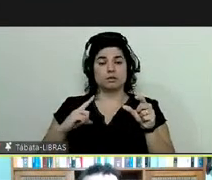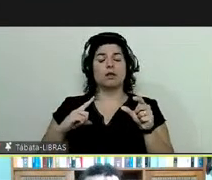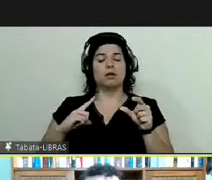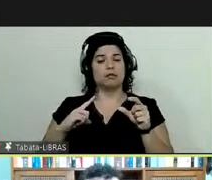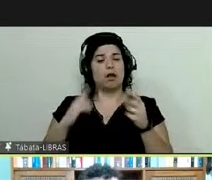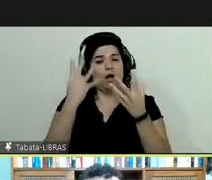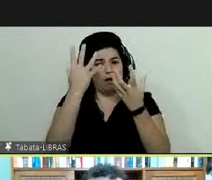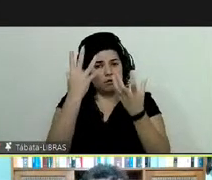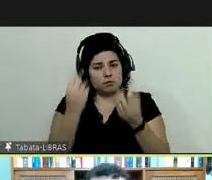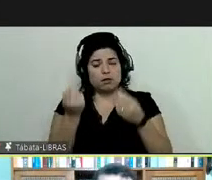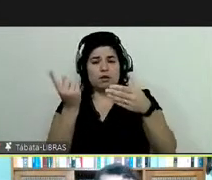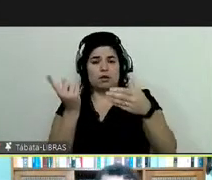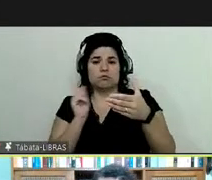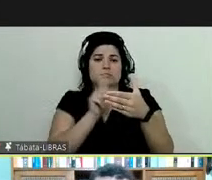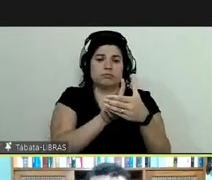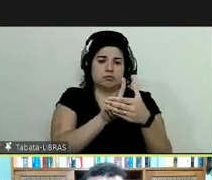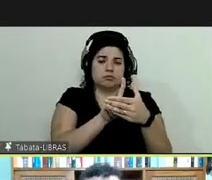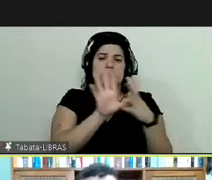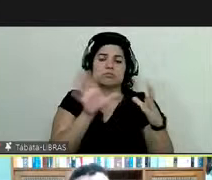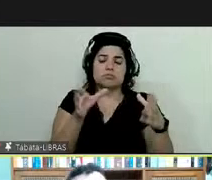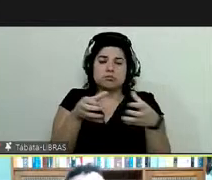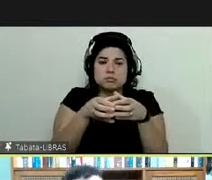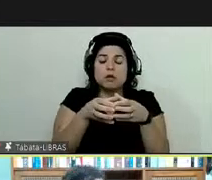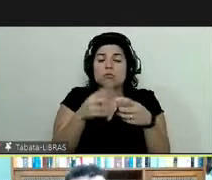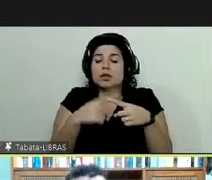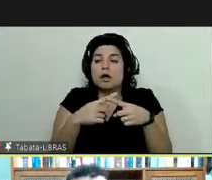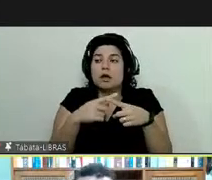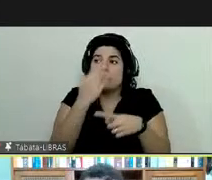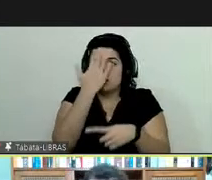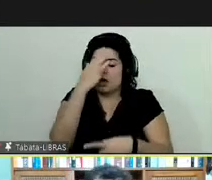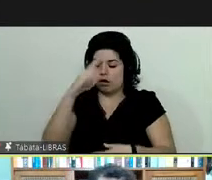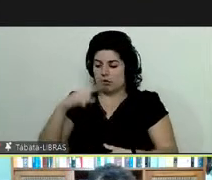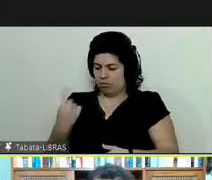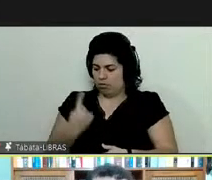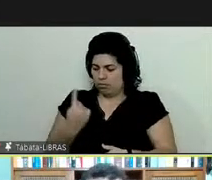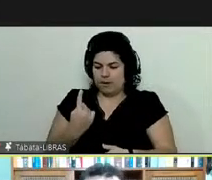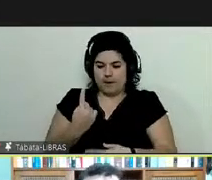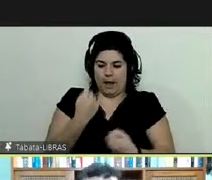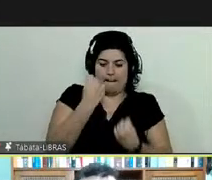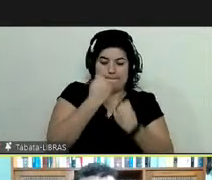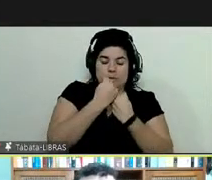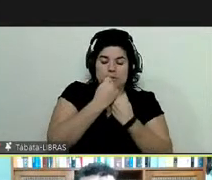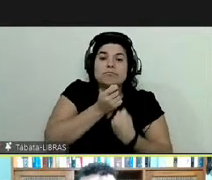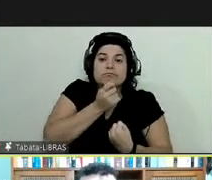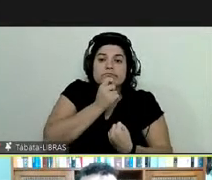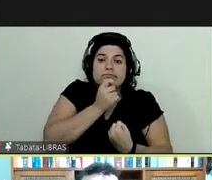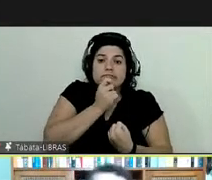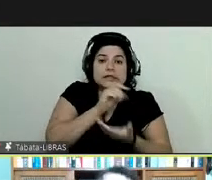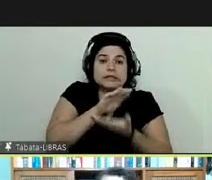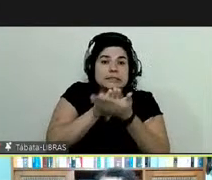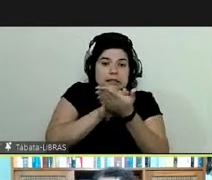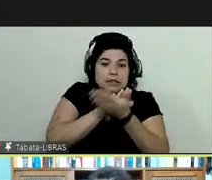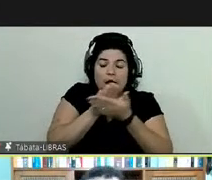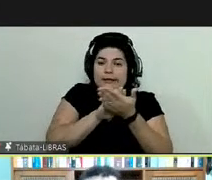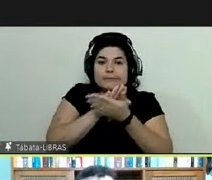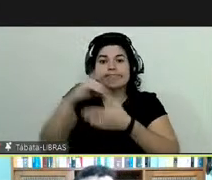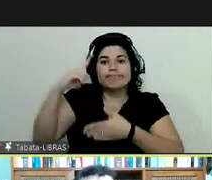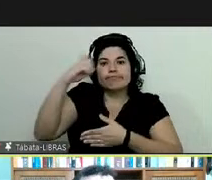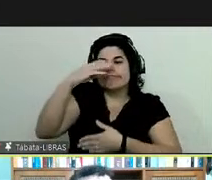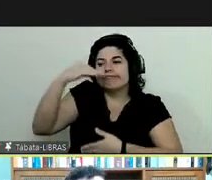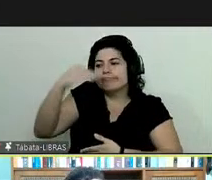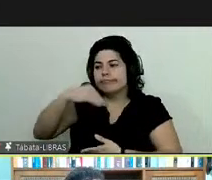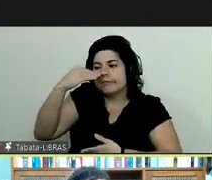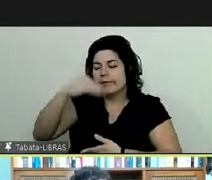assim pertencer a esta organização porque entendem que sozinhas tem um aparato como esse é elas são muito mais